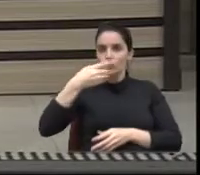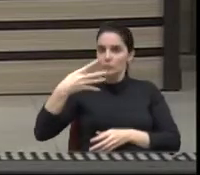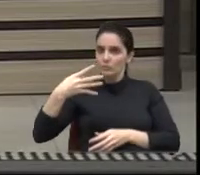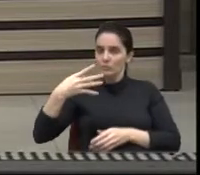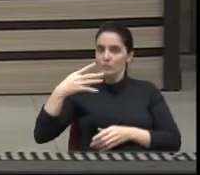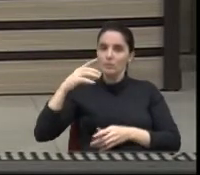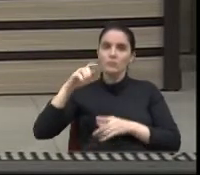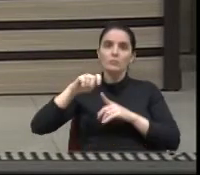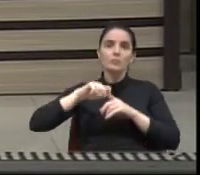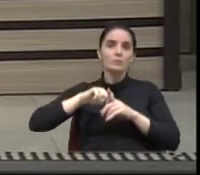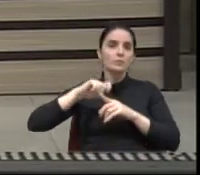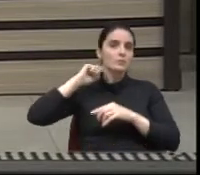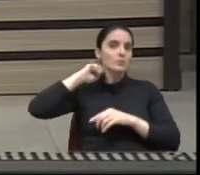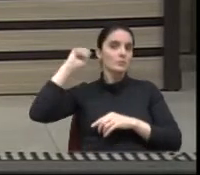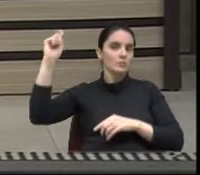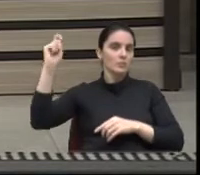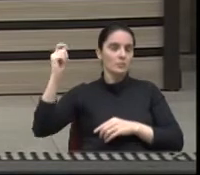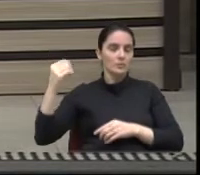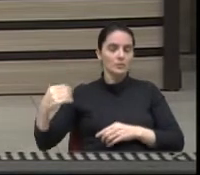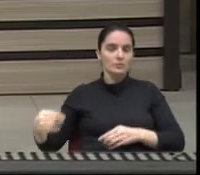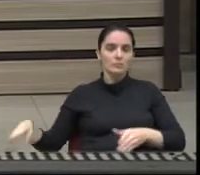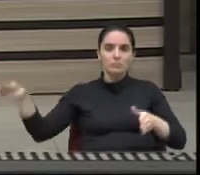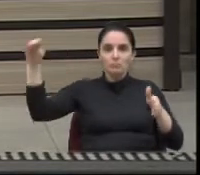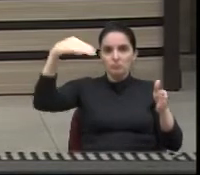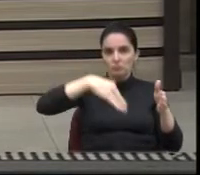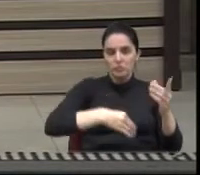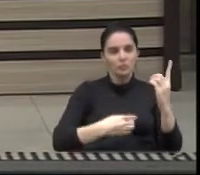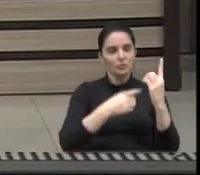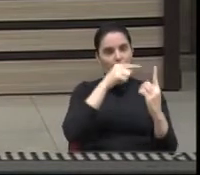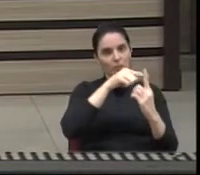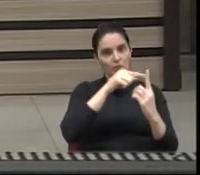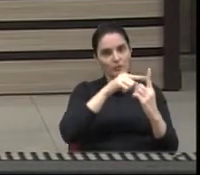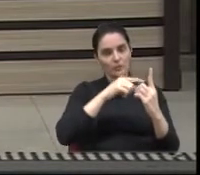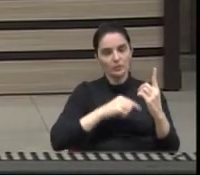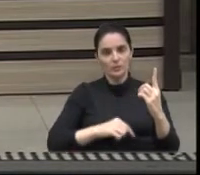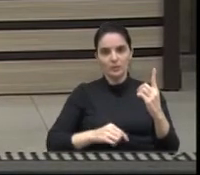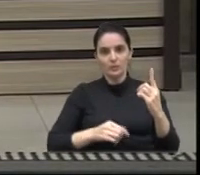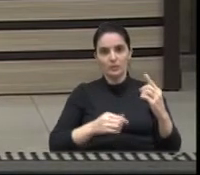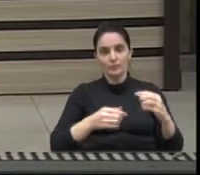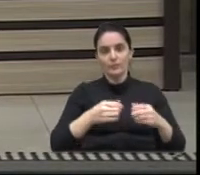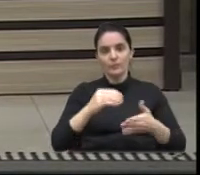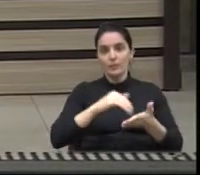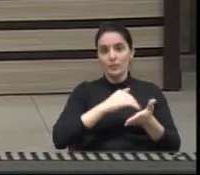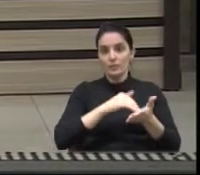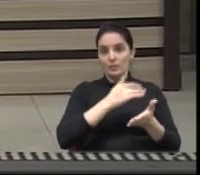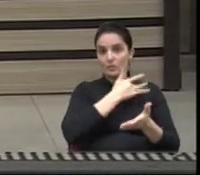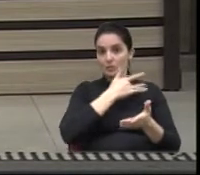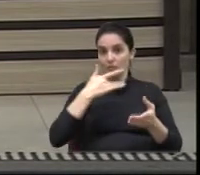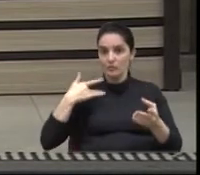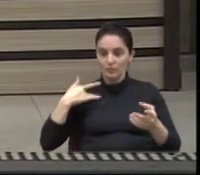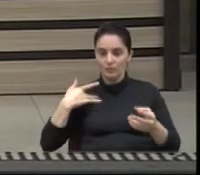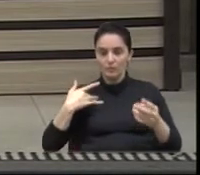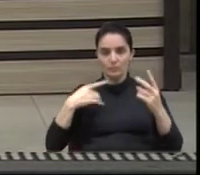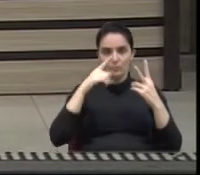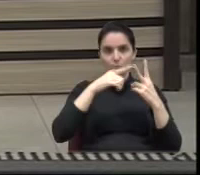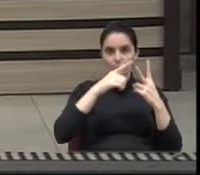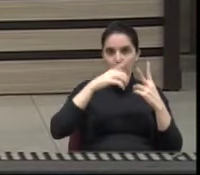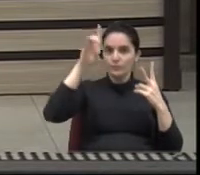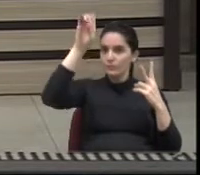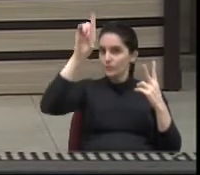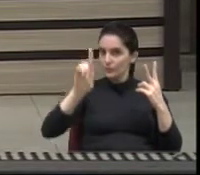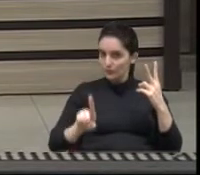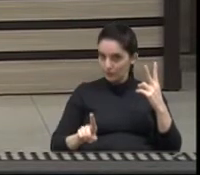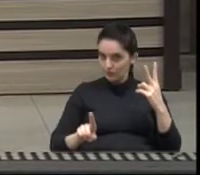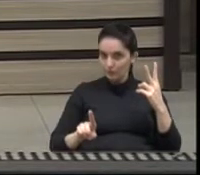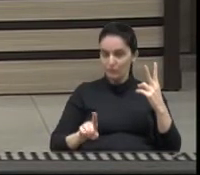24/4/2017, compareceram o senhor secretário municipal da Saúde, Dr. Gerson Hansen Martins, o diretor do Fundo Municipal de Saúde,